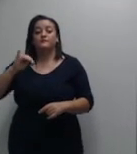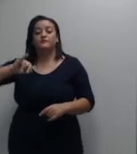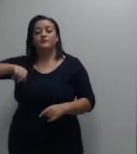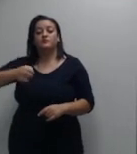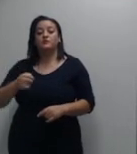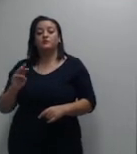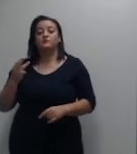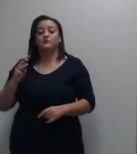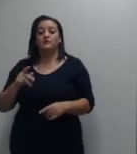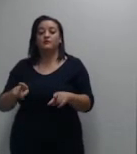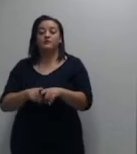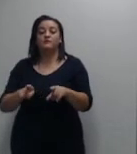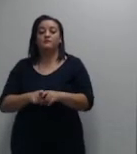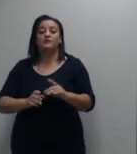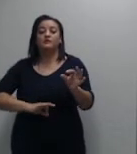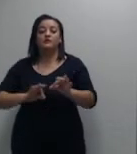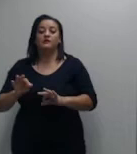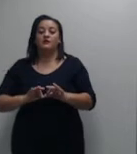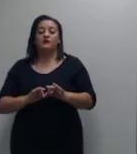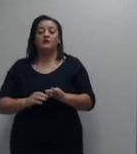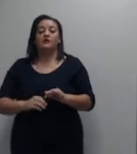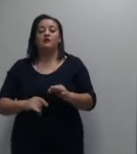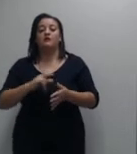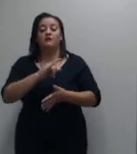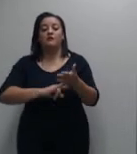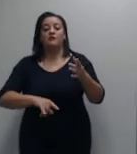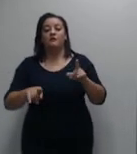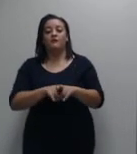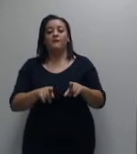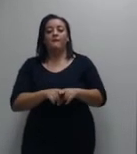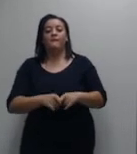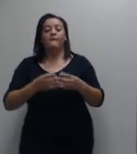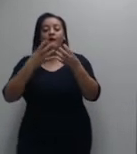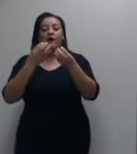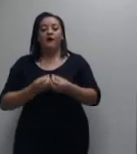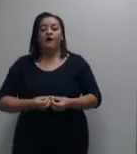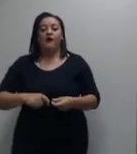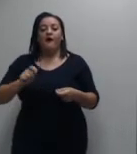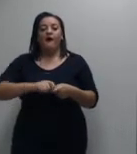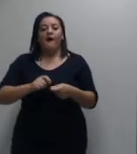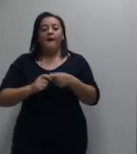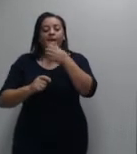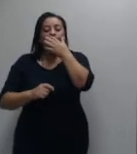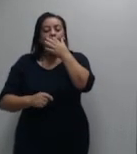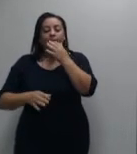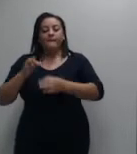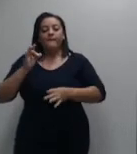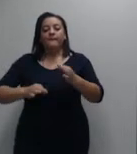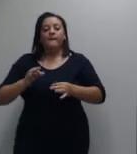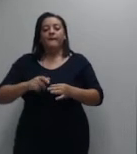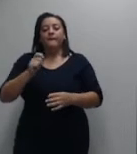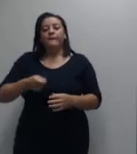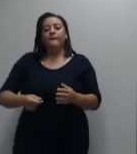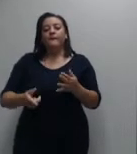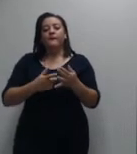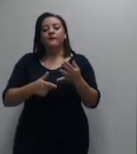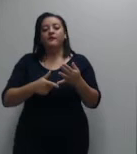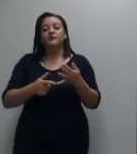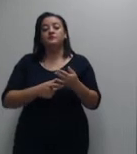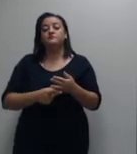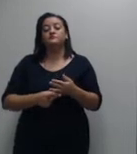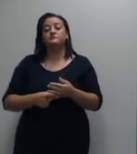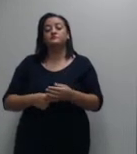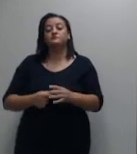Maranhão restabelecendo a liminar concedida pelo juiz de primeiro grau que susto os